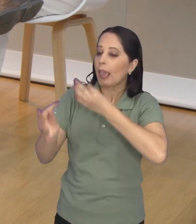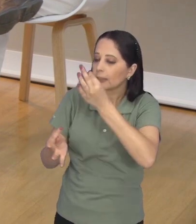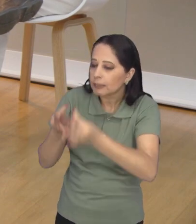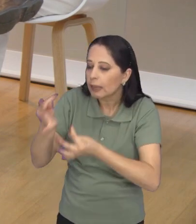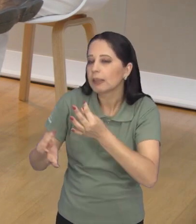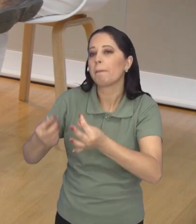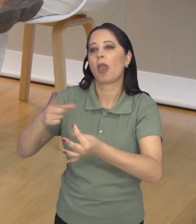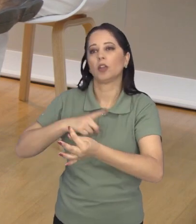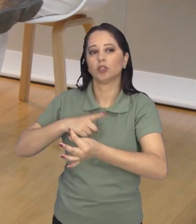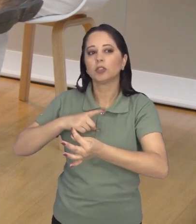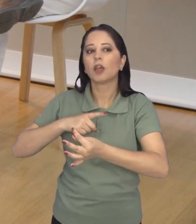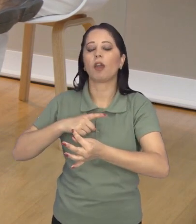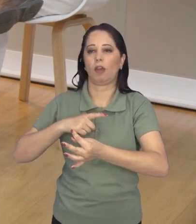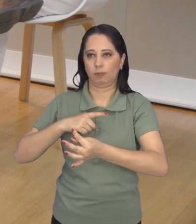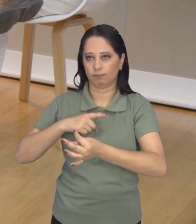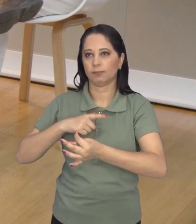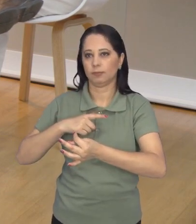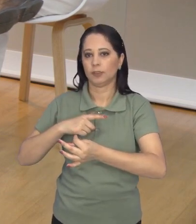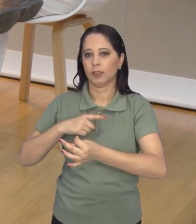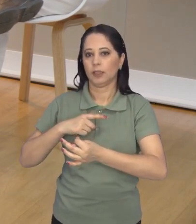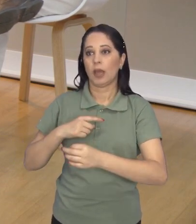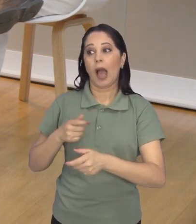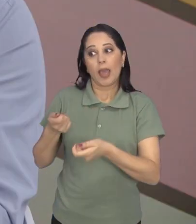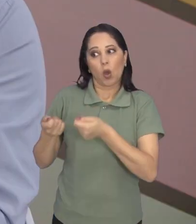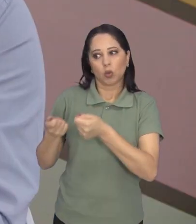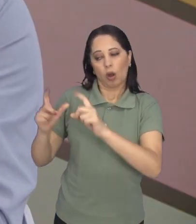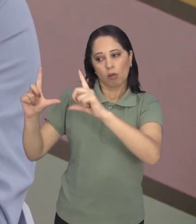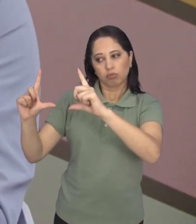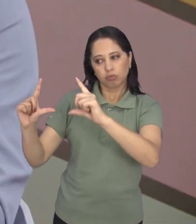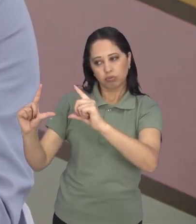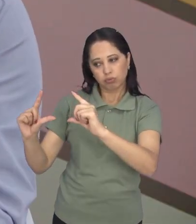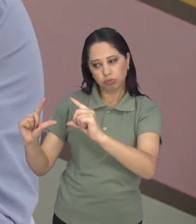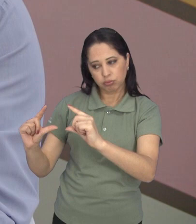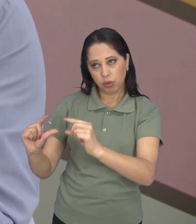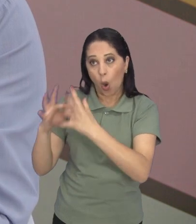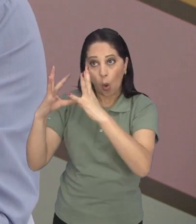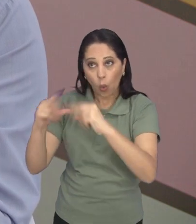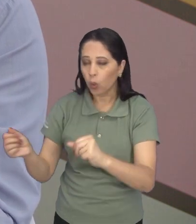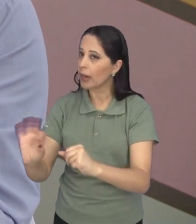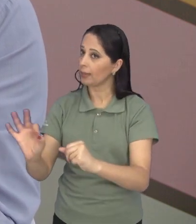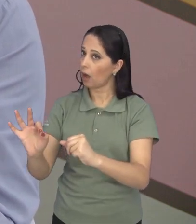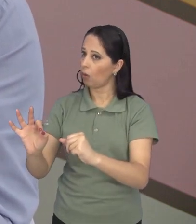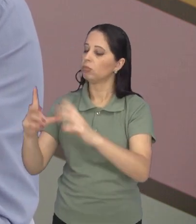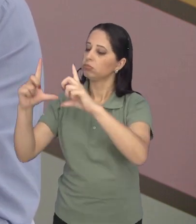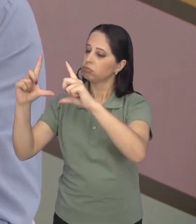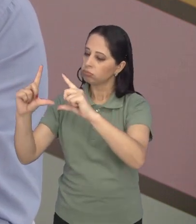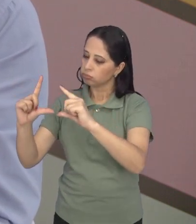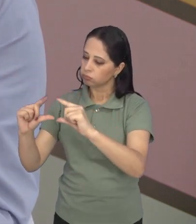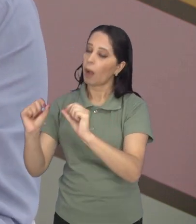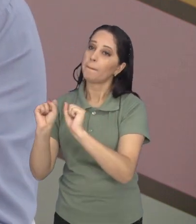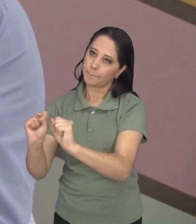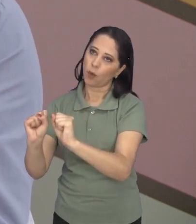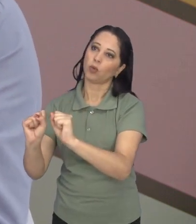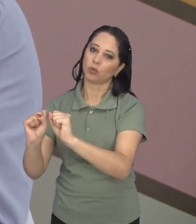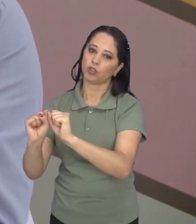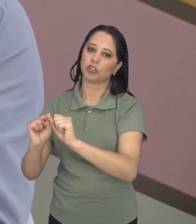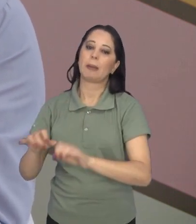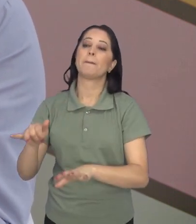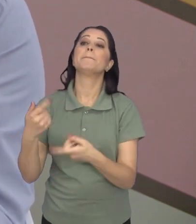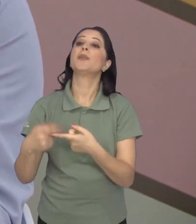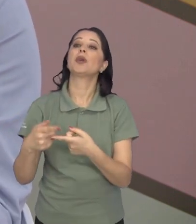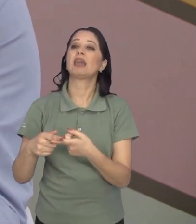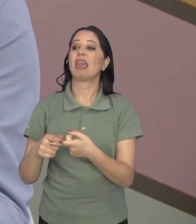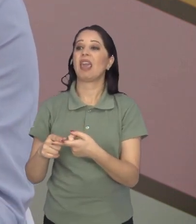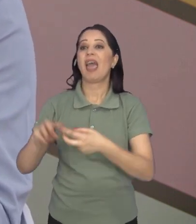sim, existe ótimas terapias para que isso fique controlado. Como eu disse, é uma doença de desenvolvimento com forte carga genética.